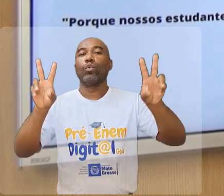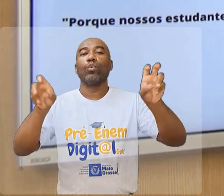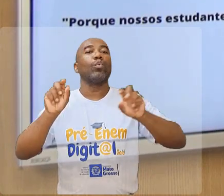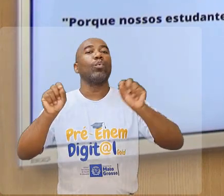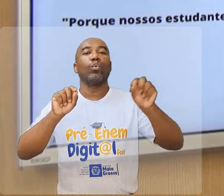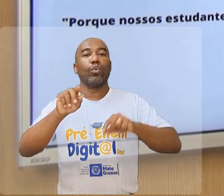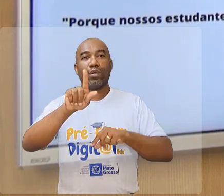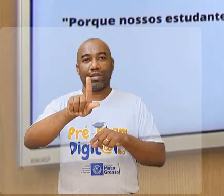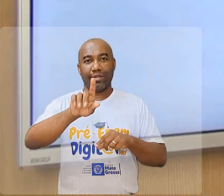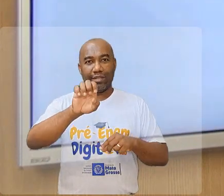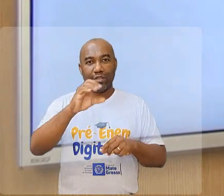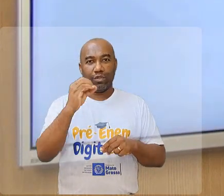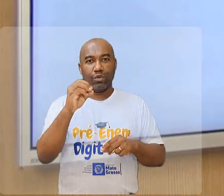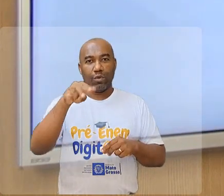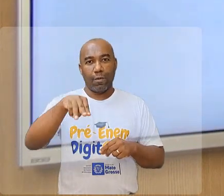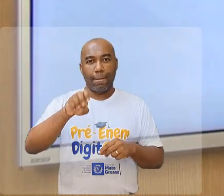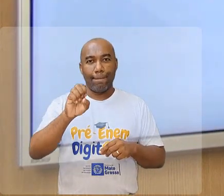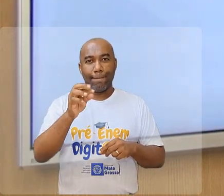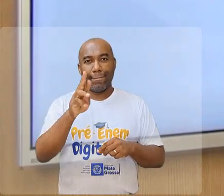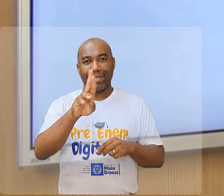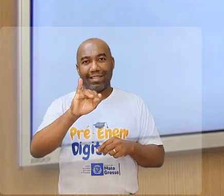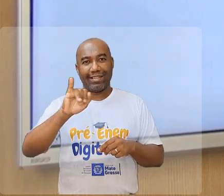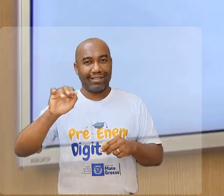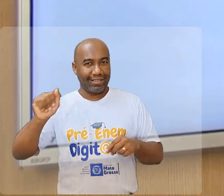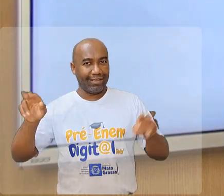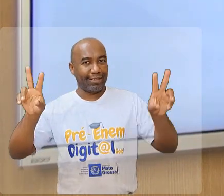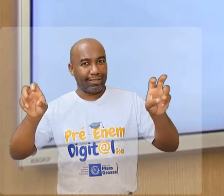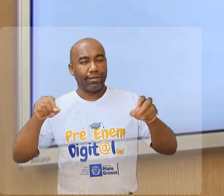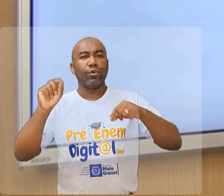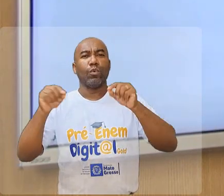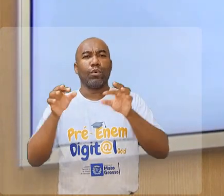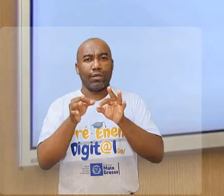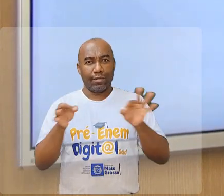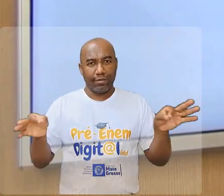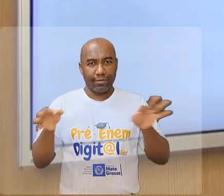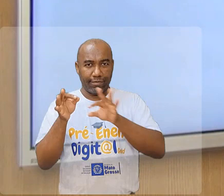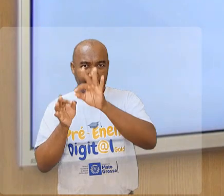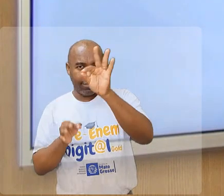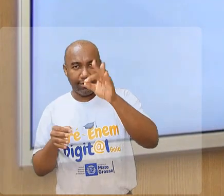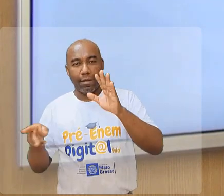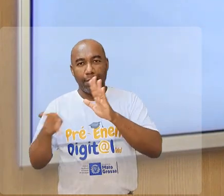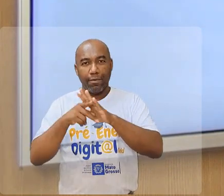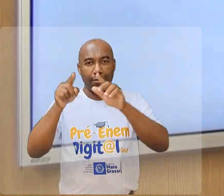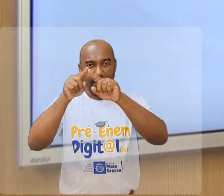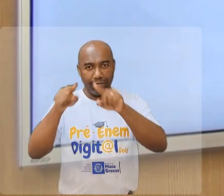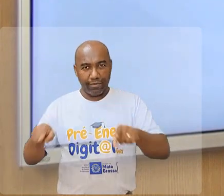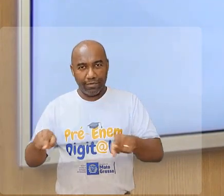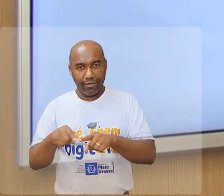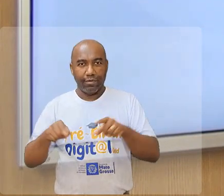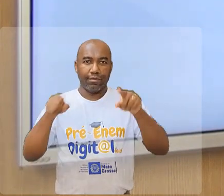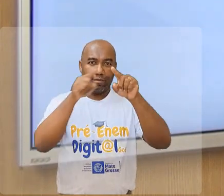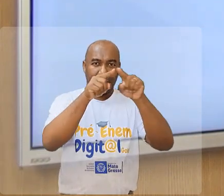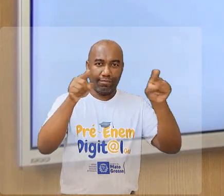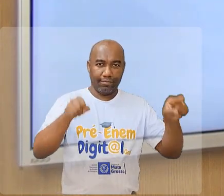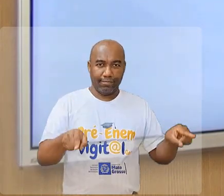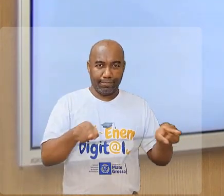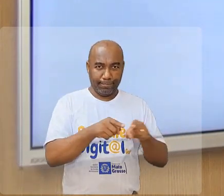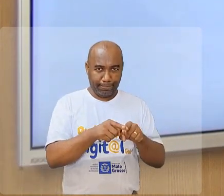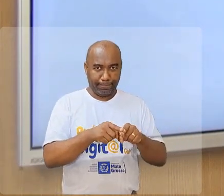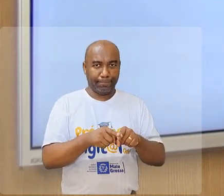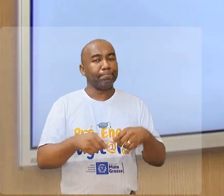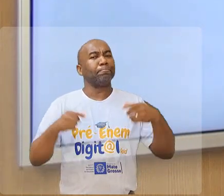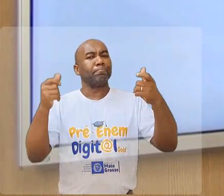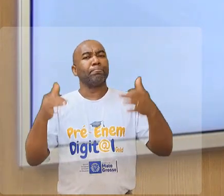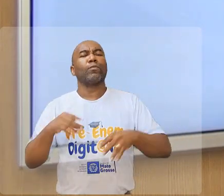ver geometer novamente e que a gente vai ver hoje relações métricas no triângulo retângulo bom para